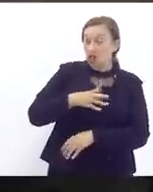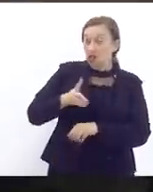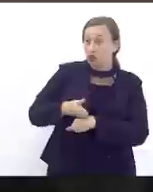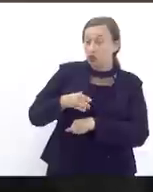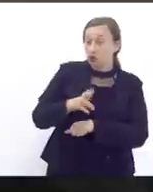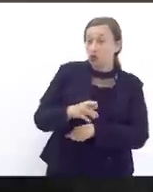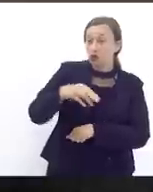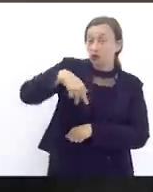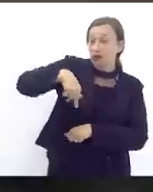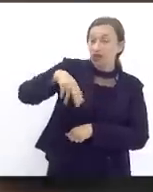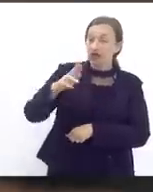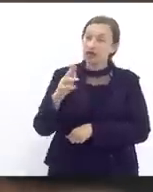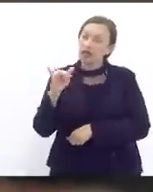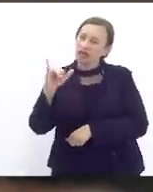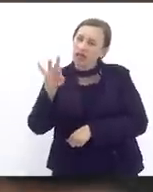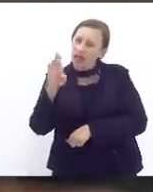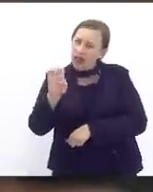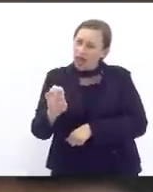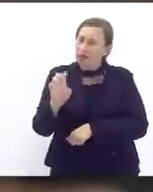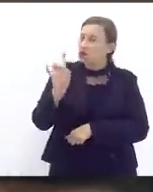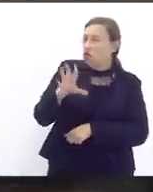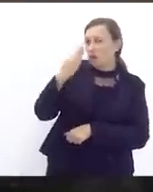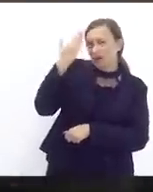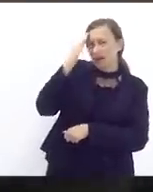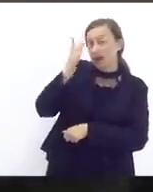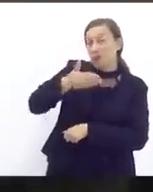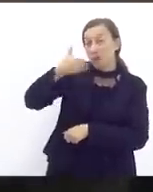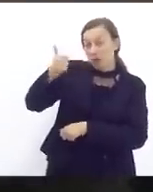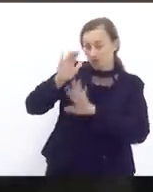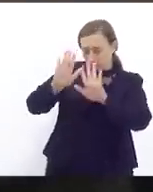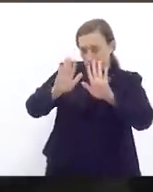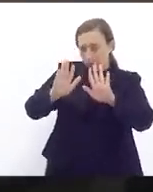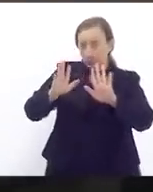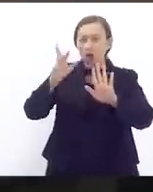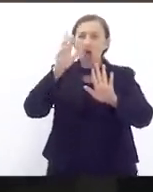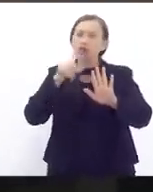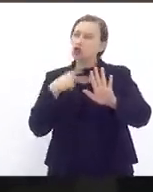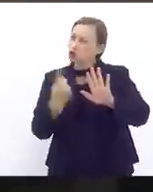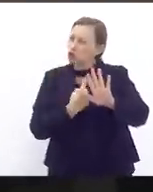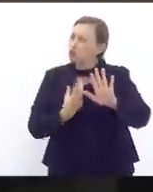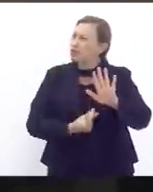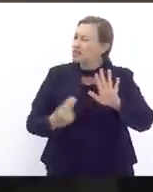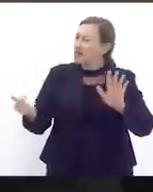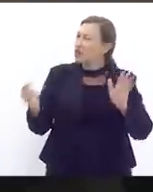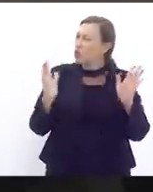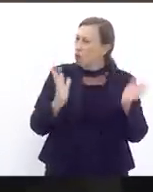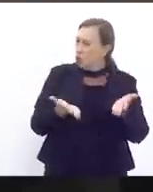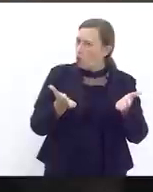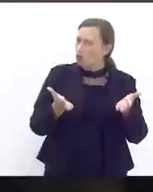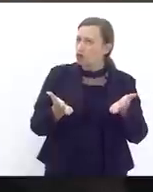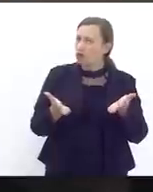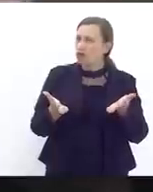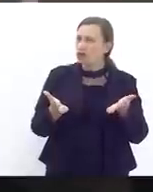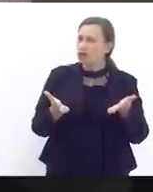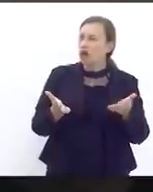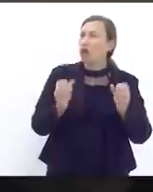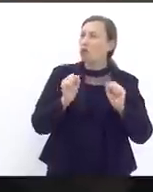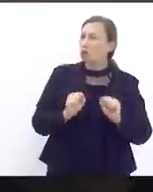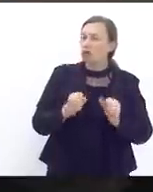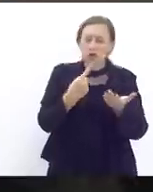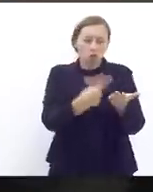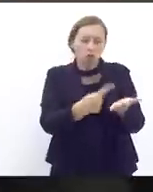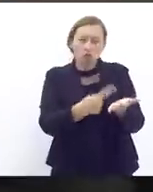Guilherme é só para eu entender o senhor nós vamos sair daqui hoje podendo agendar